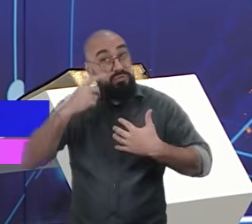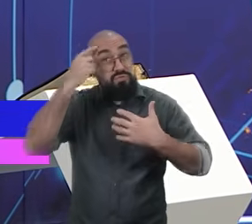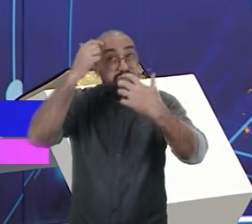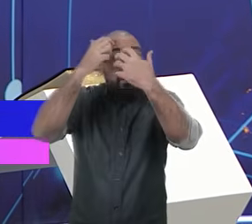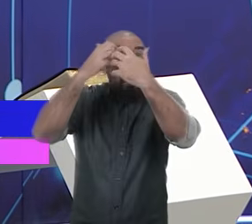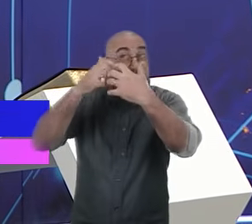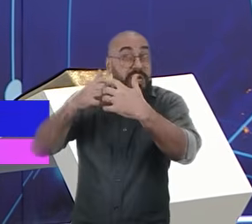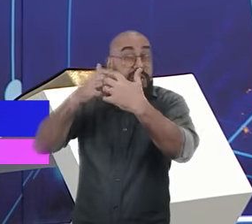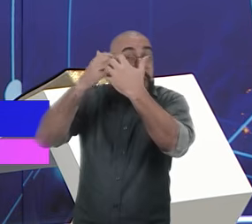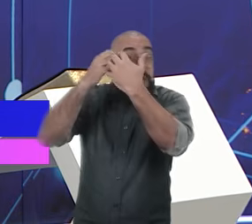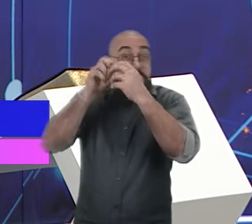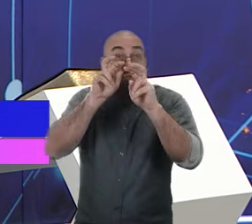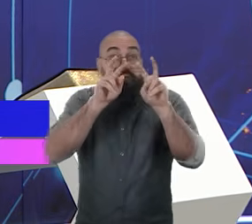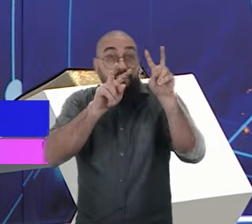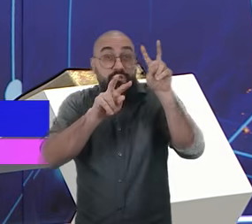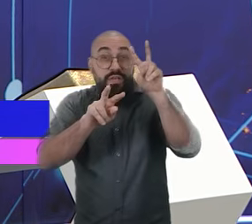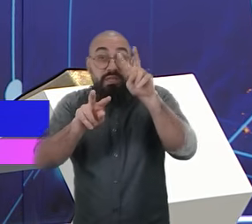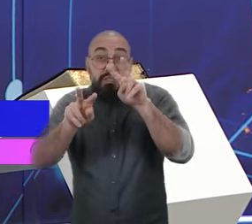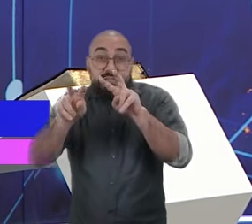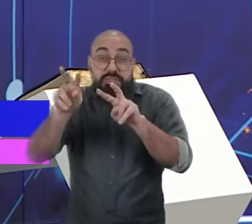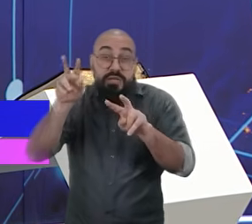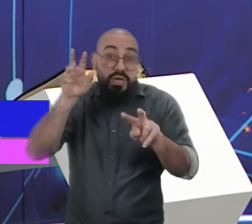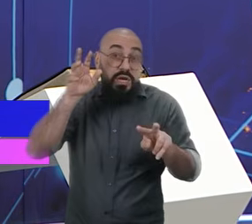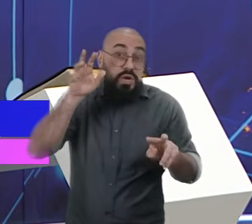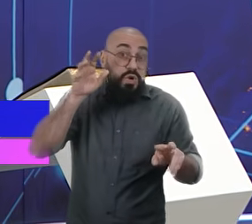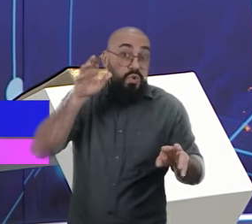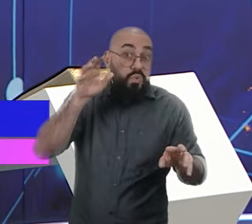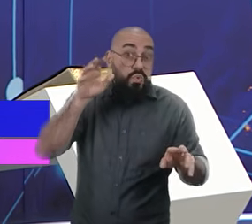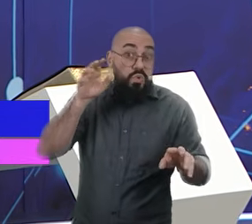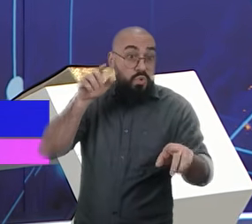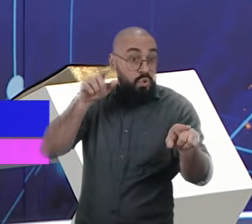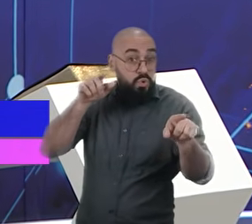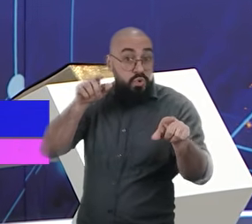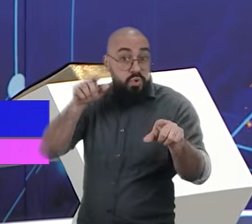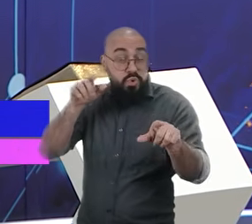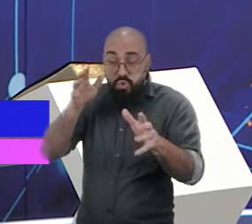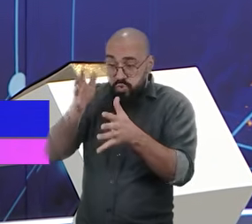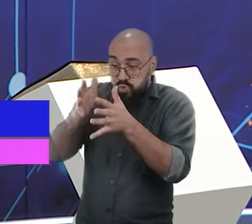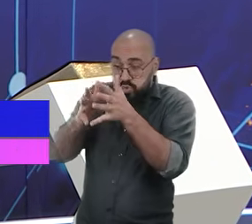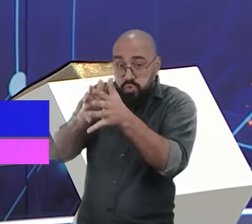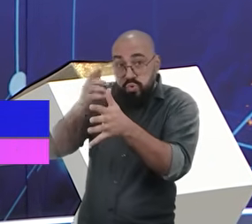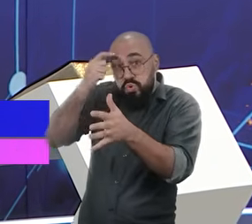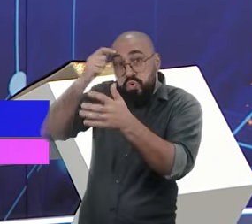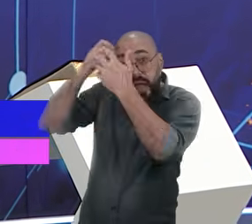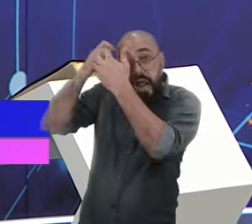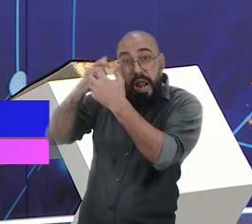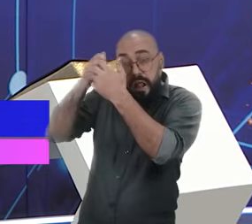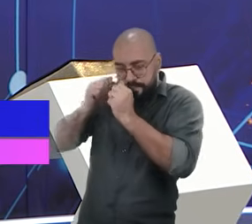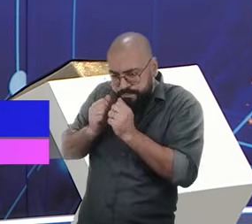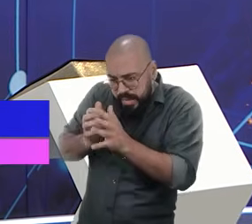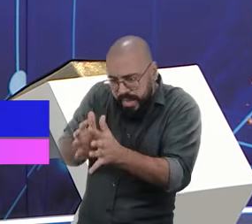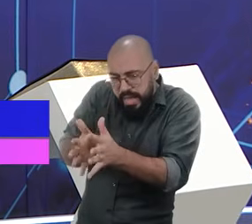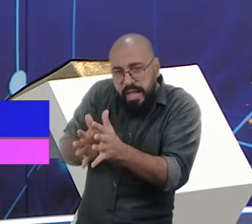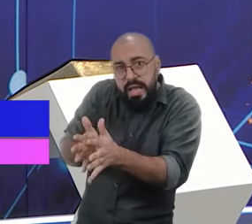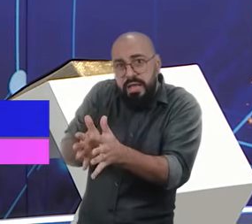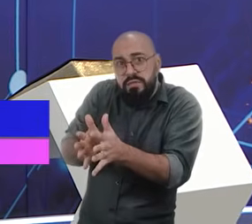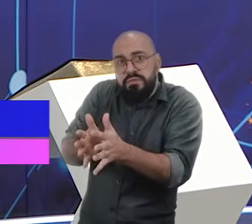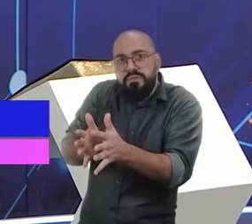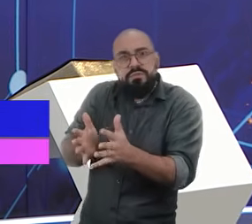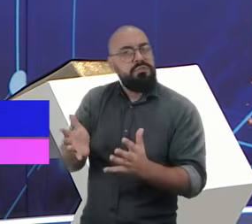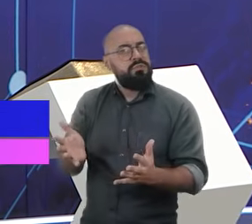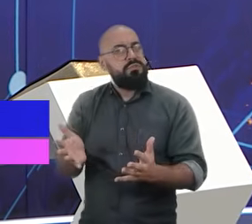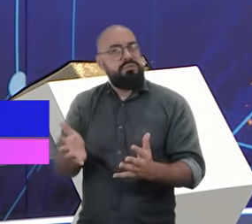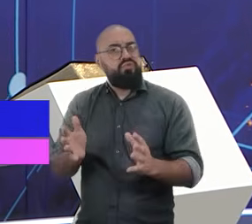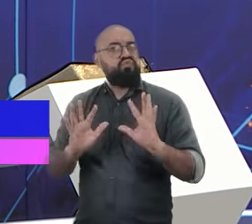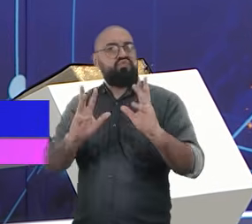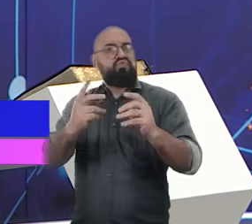funciona, como você enxerga, como você escuta, como você sente o toque. Aquilo que está acontecendo dentro de você